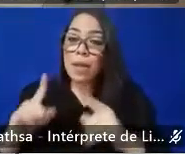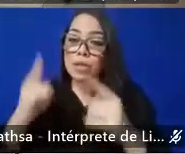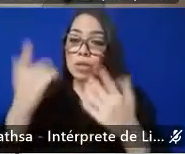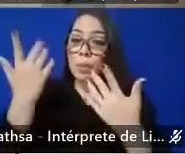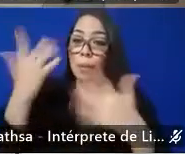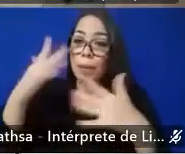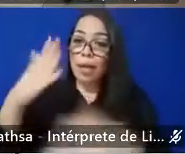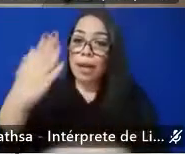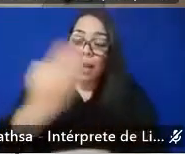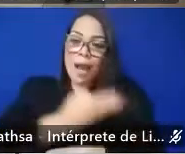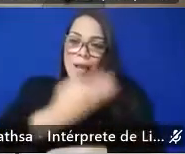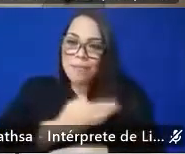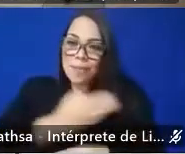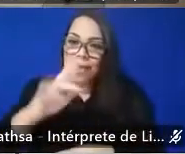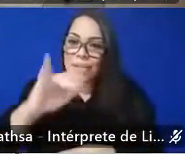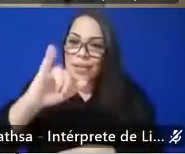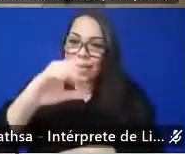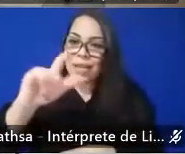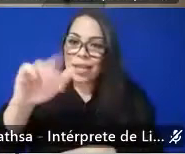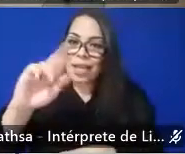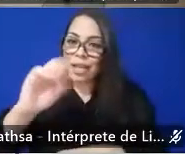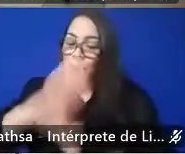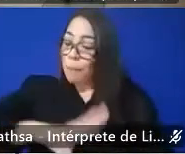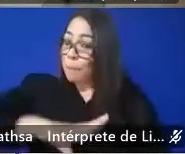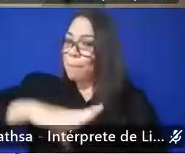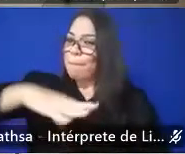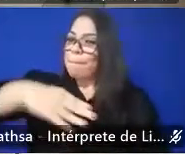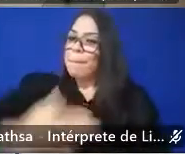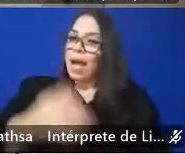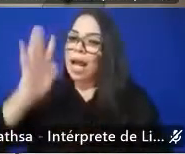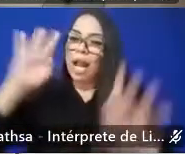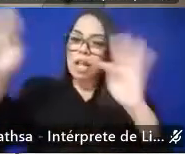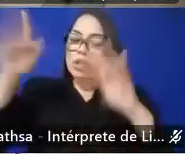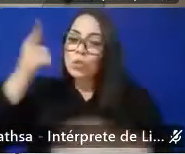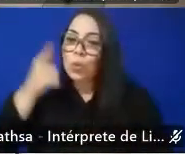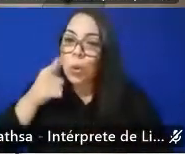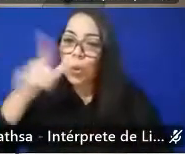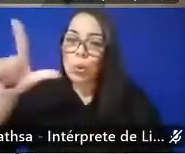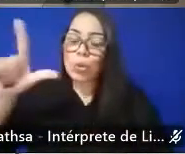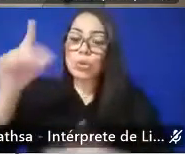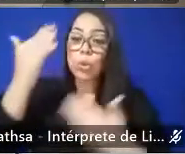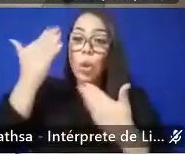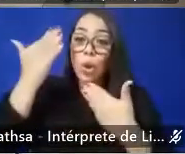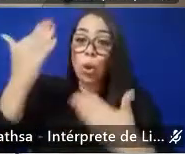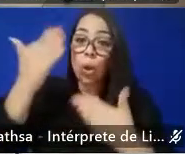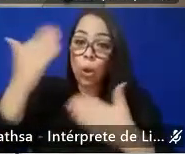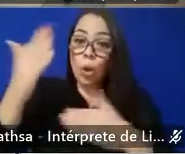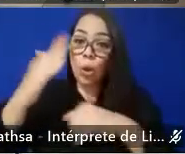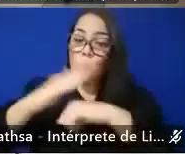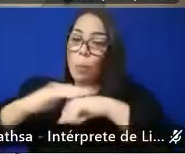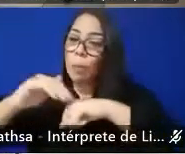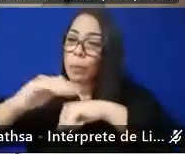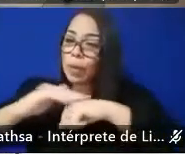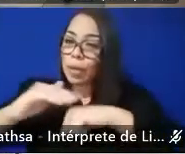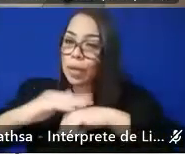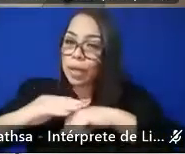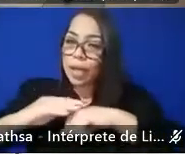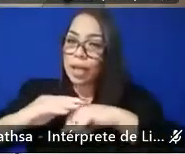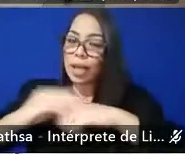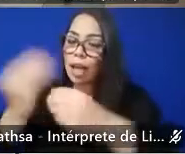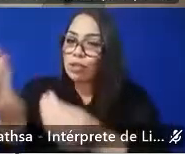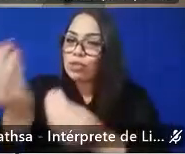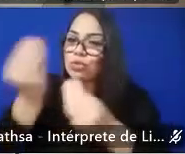pela coragem de realizar seus sonhos e obrigada pela generosidade de de ofertar ao